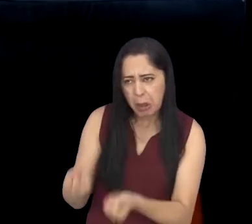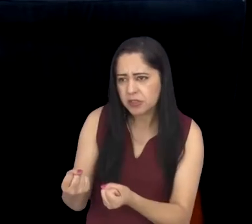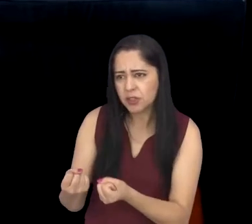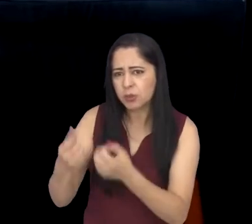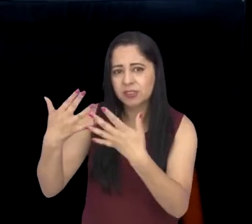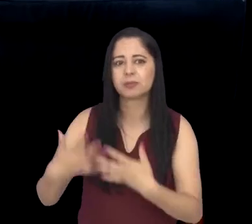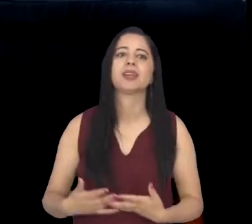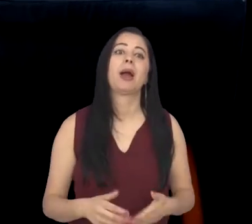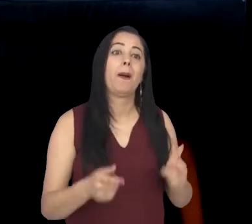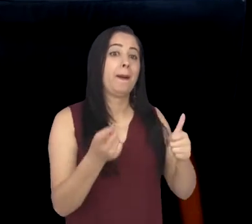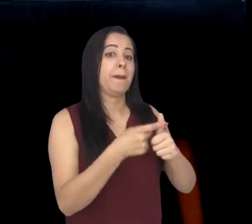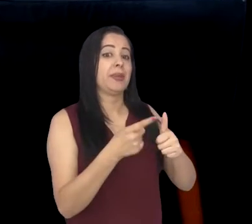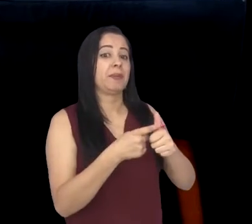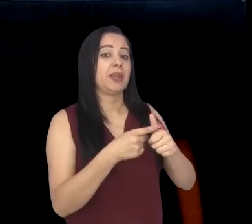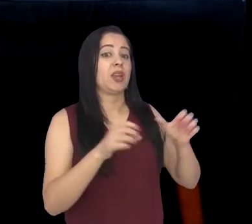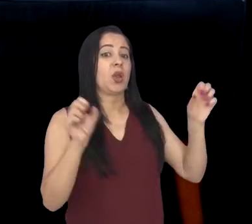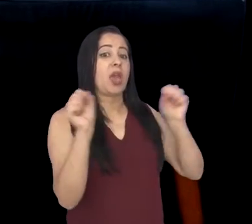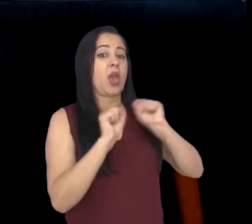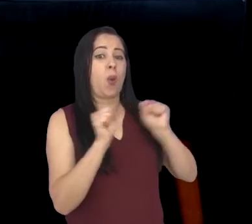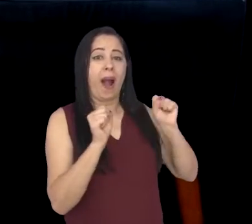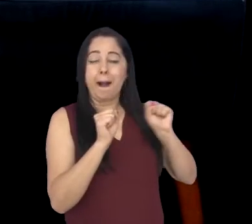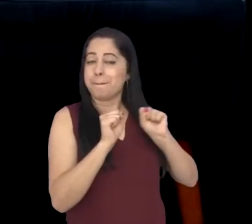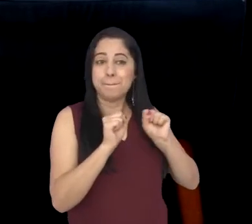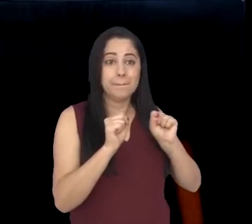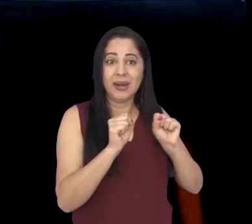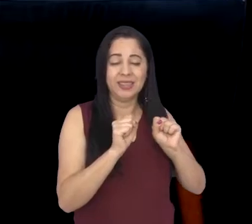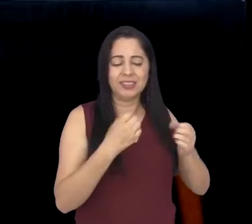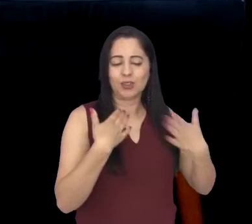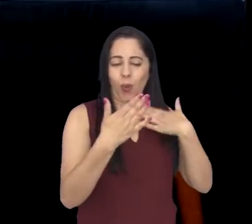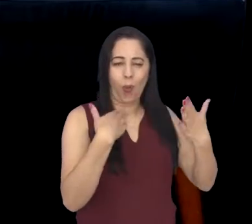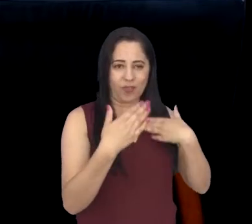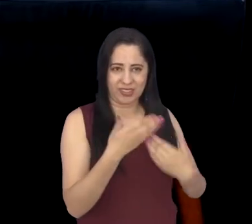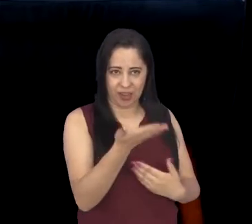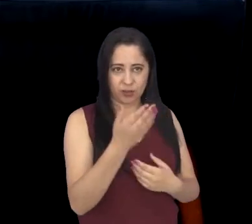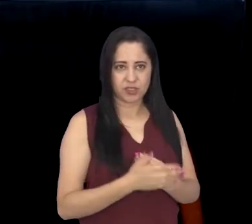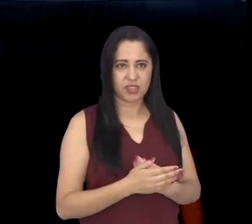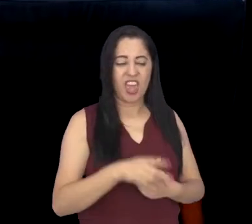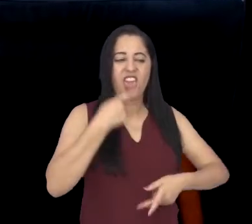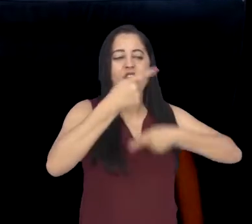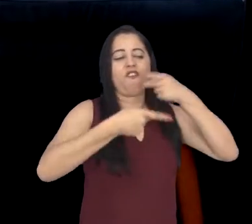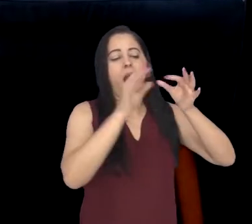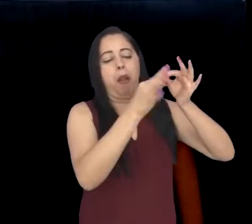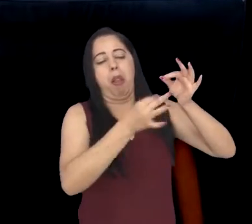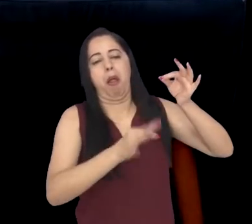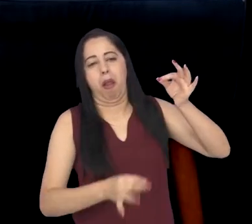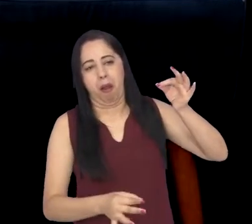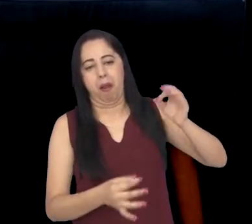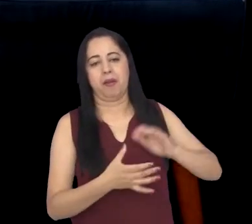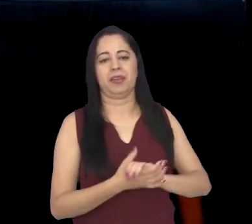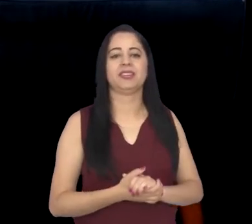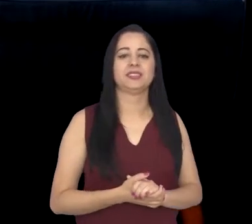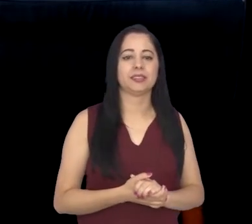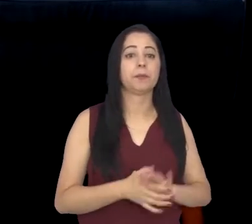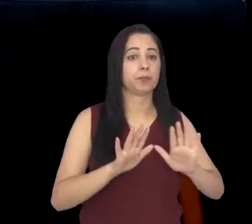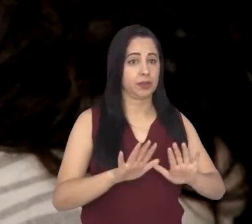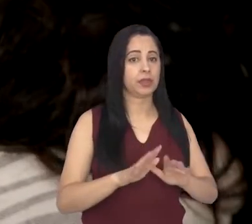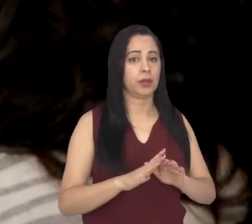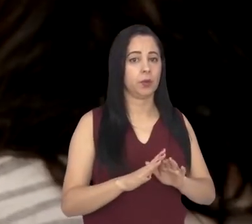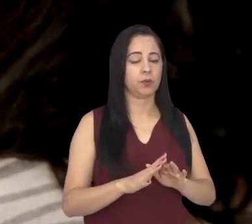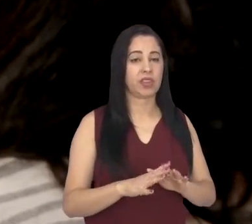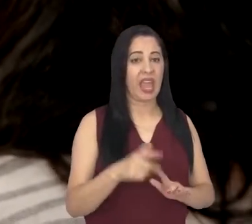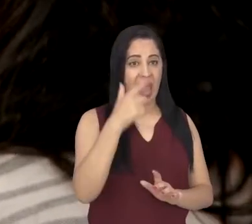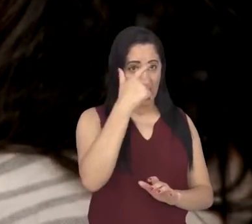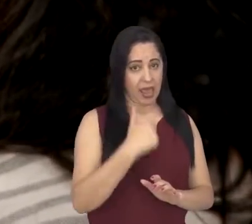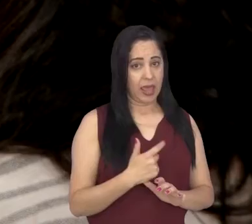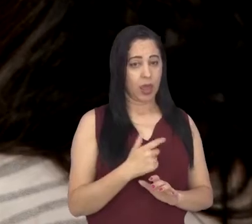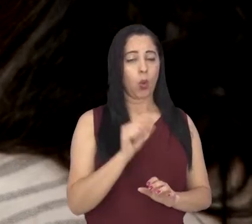estou adorando o papo. Estou até falando demais, eu peço perdão para vocês todos assim. Esse convite não é que eu recusei para a